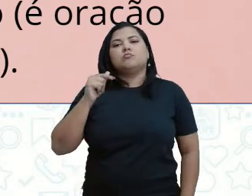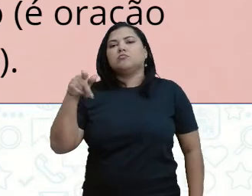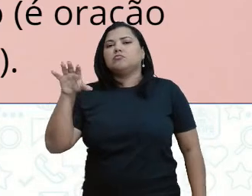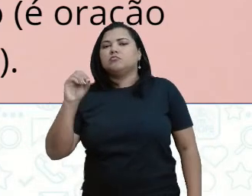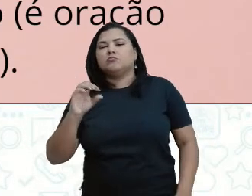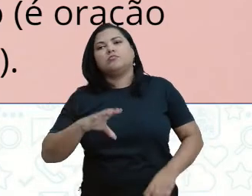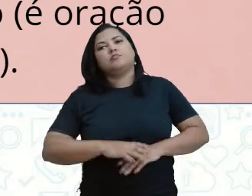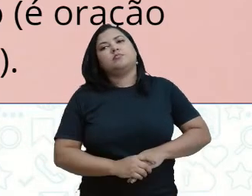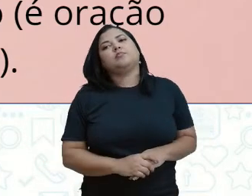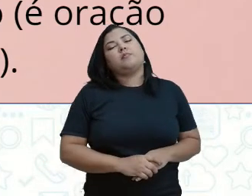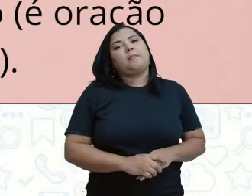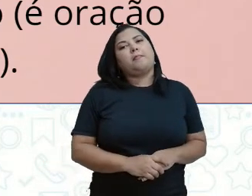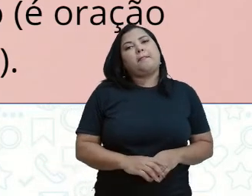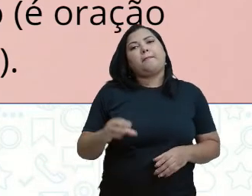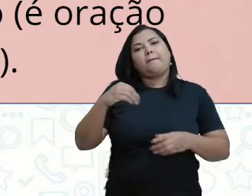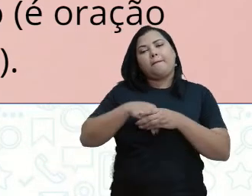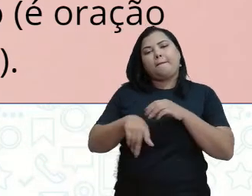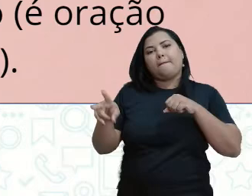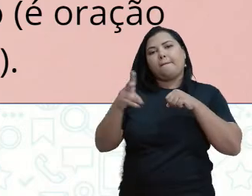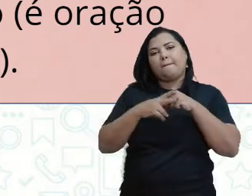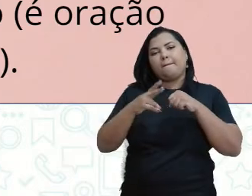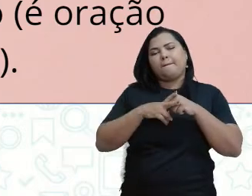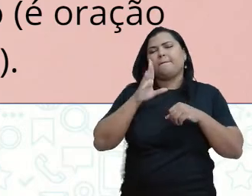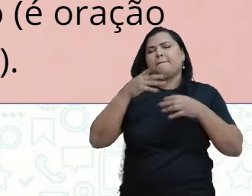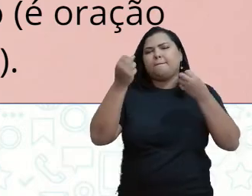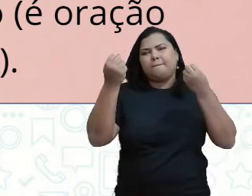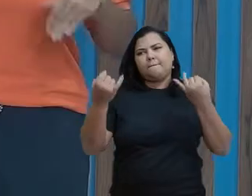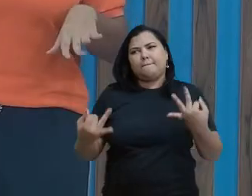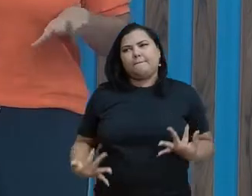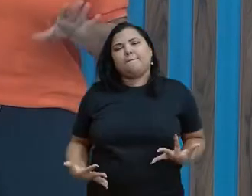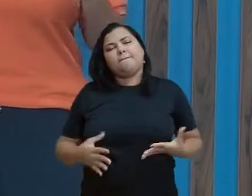oração porque tem verbo. Então, eu sei que eu já aqui falei